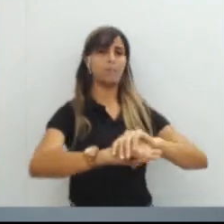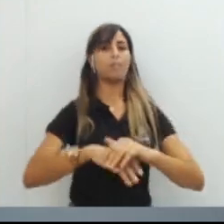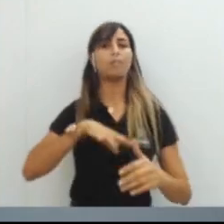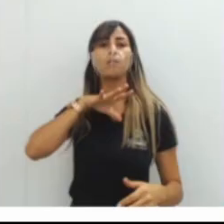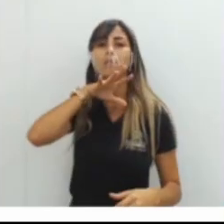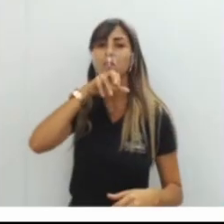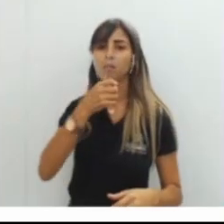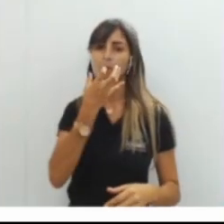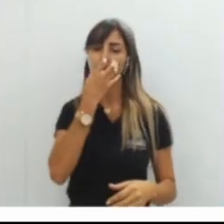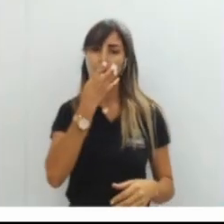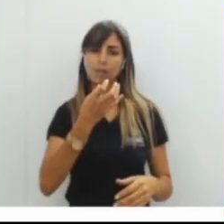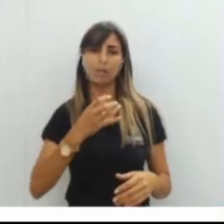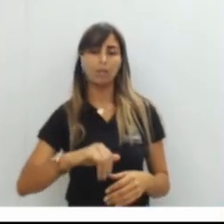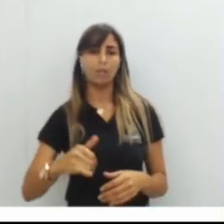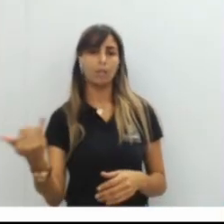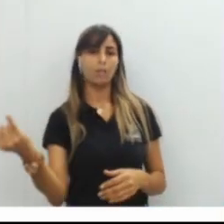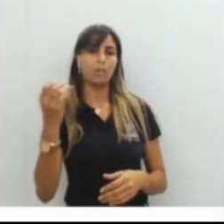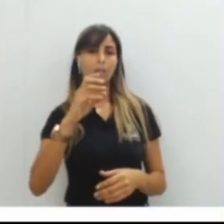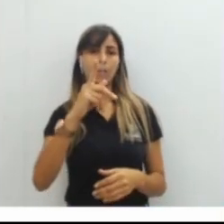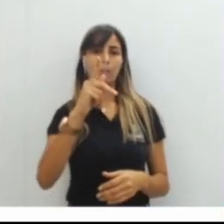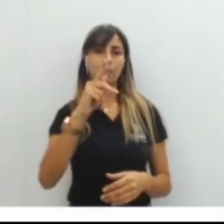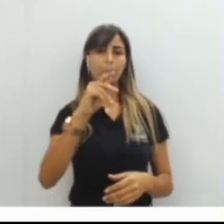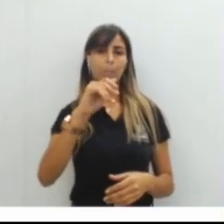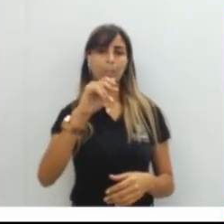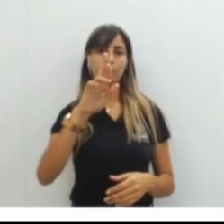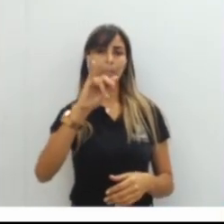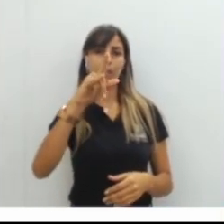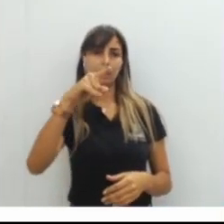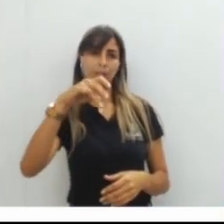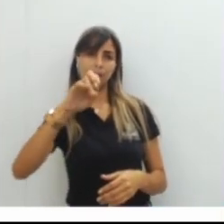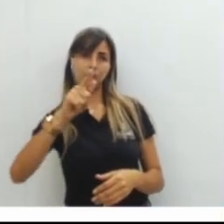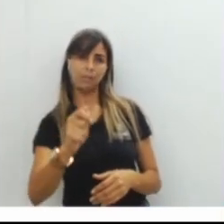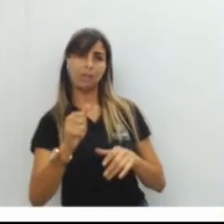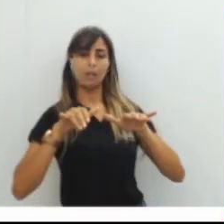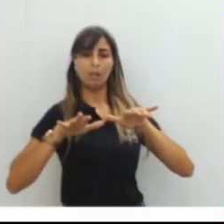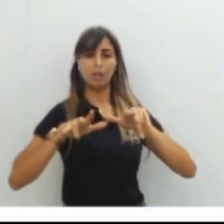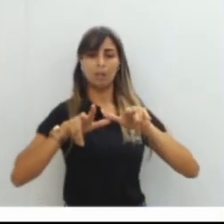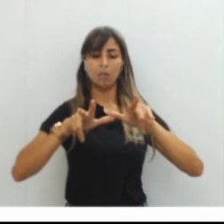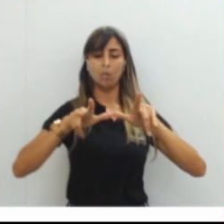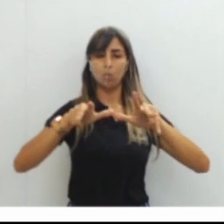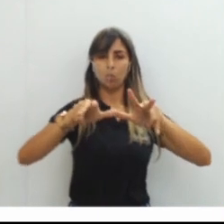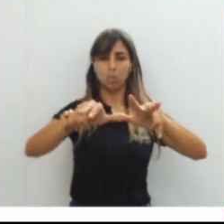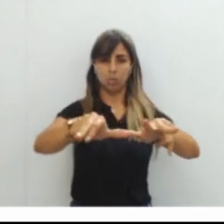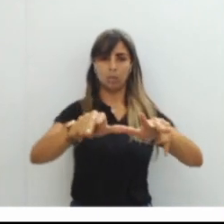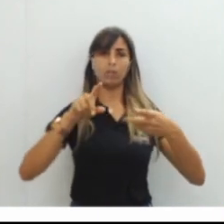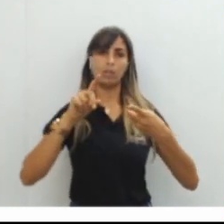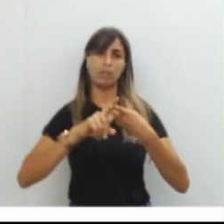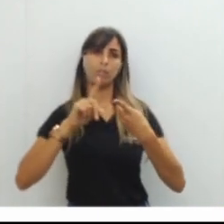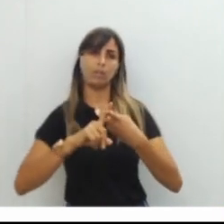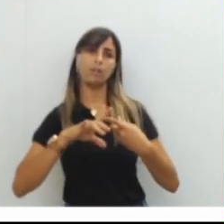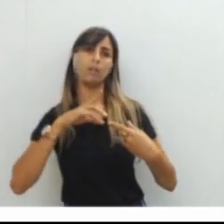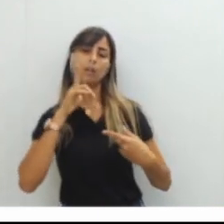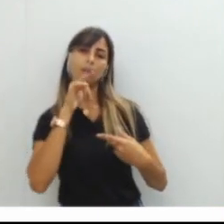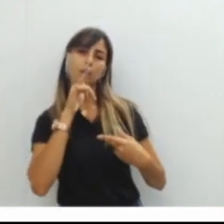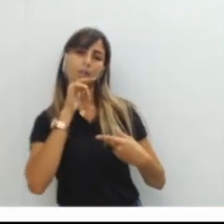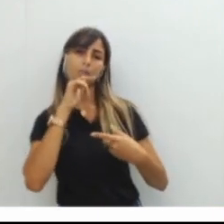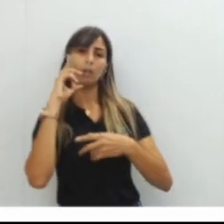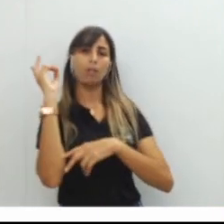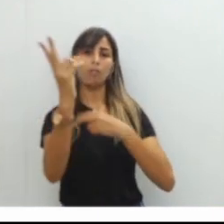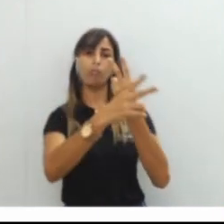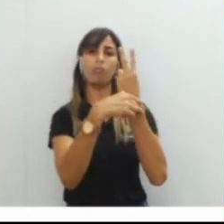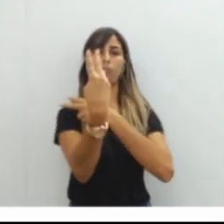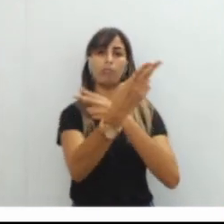preguiça, tem ali, acho que é um siri, né, representando aí o manguezal, tem também água, ar,